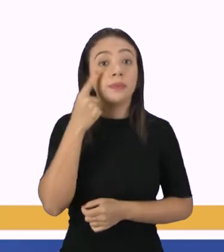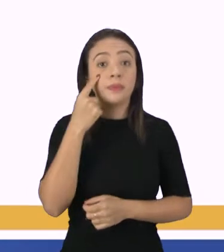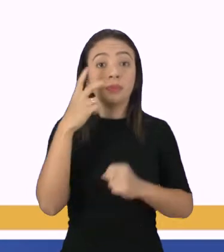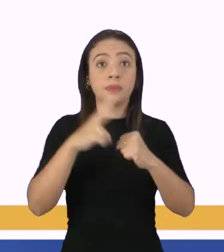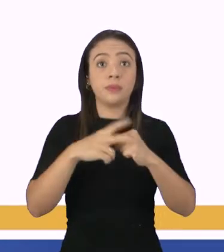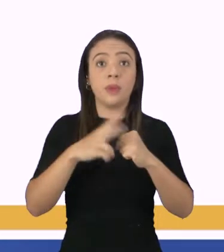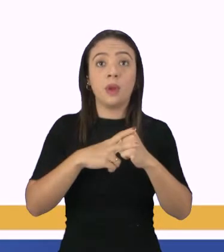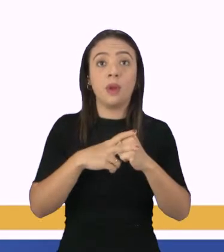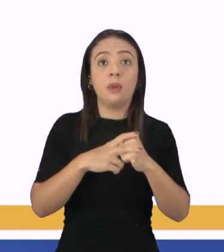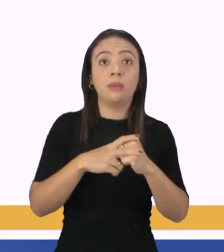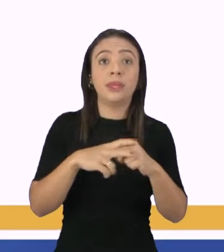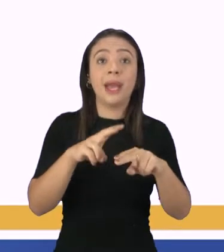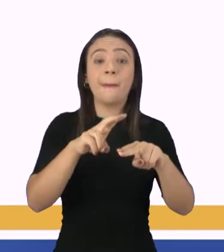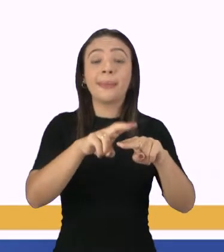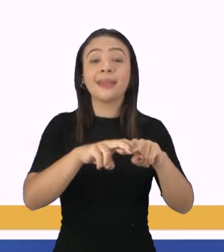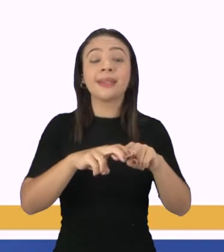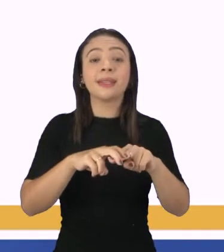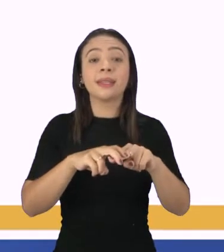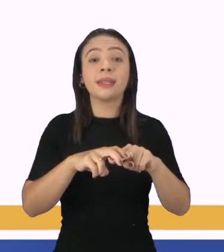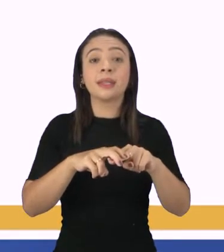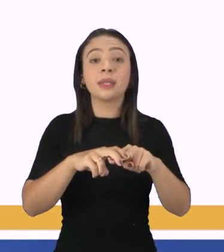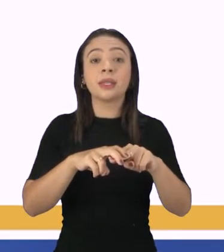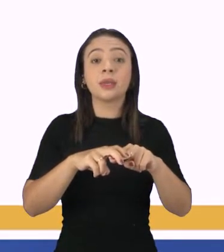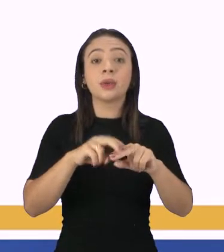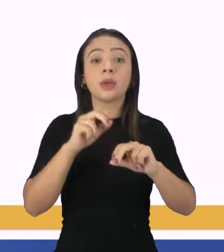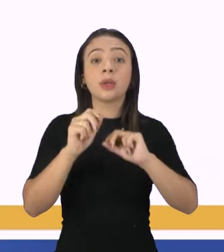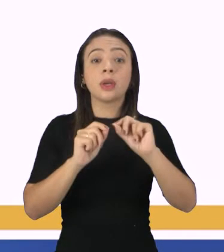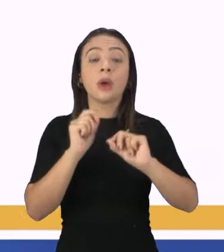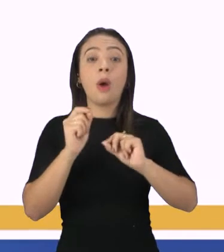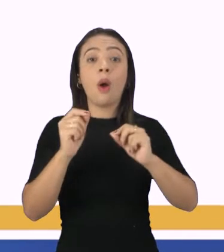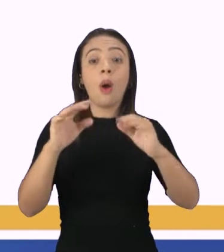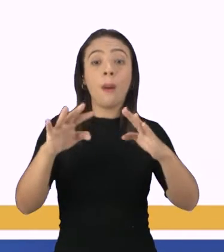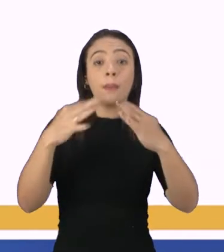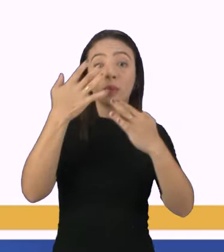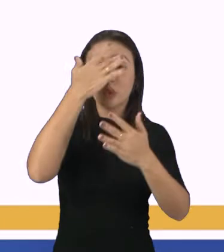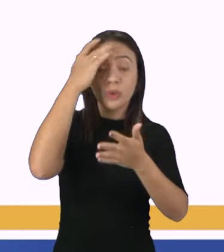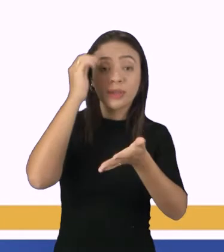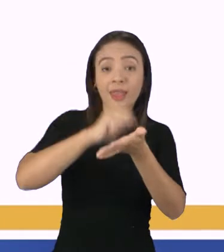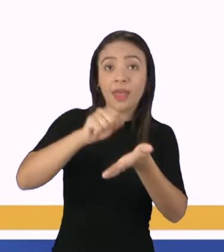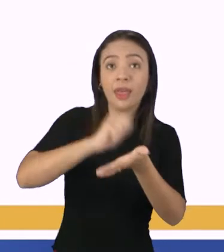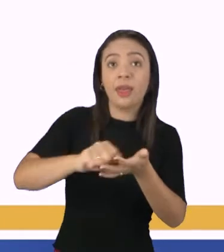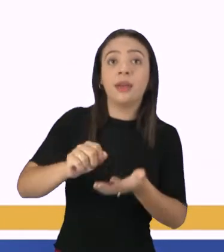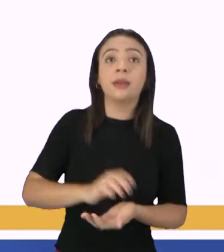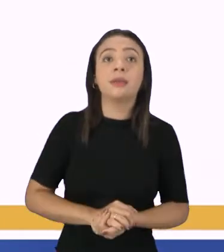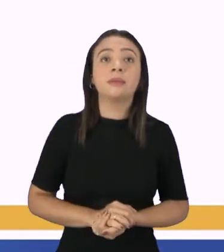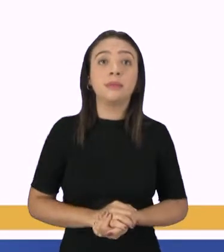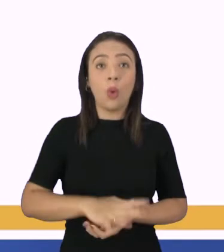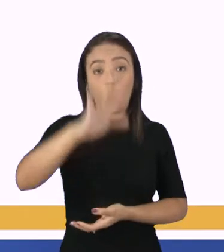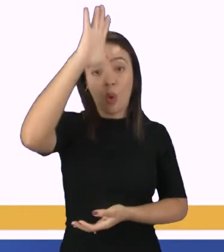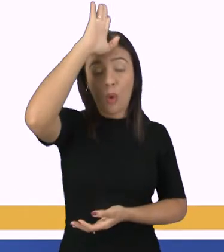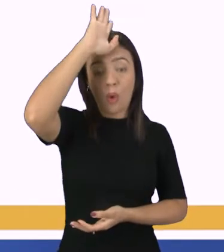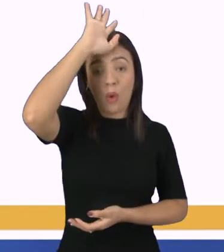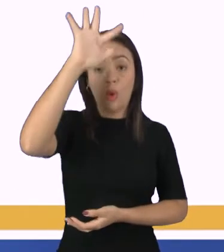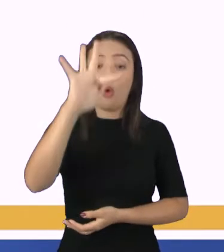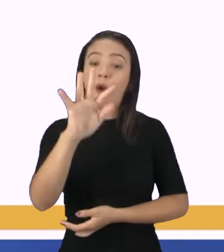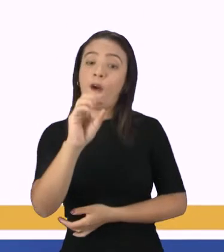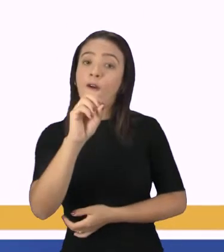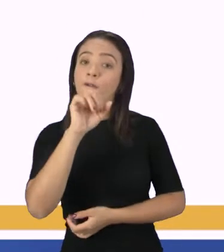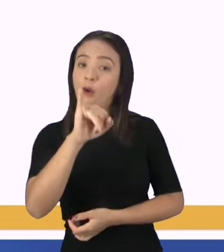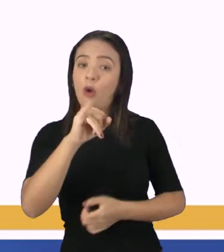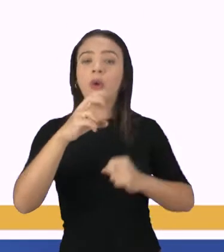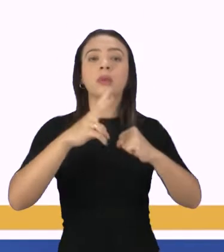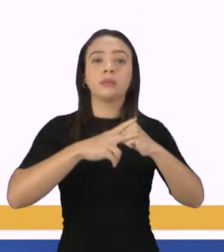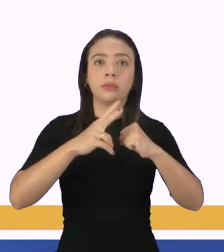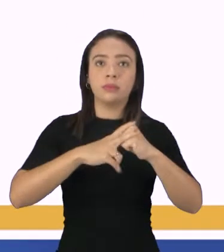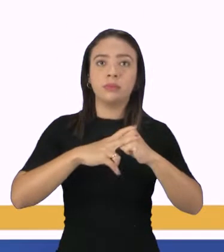destaque, demonstrando a impessoalidade de quem escreve. Olha só, o Corpo de Bombeiros foi